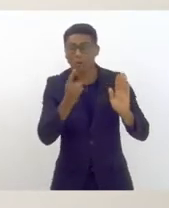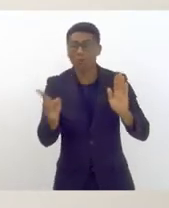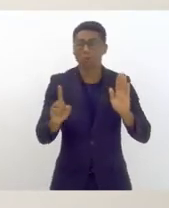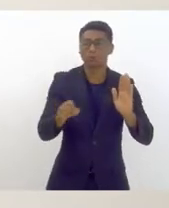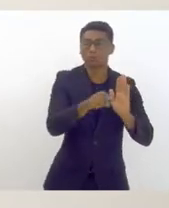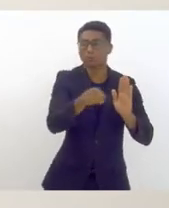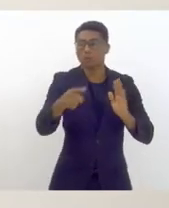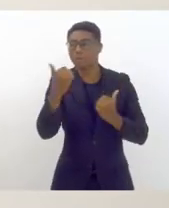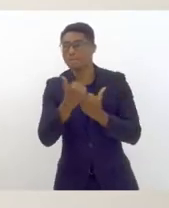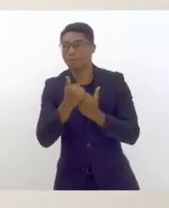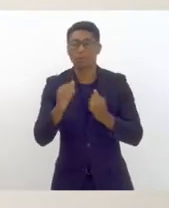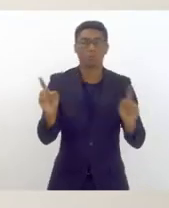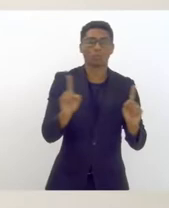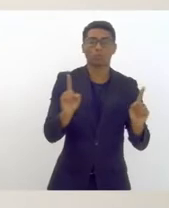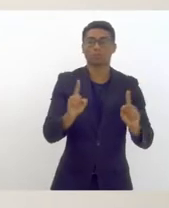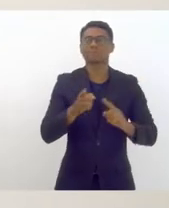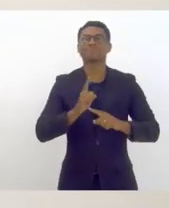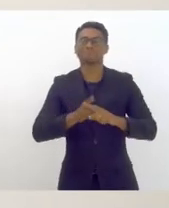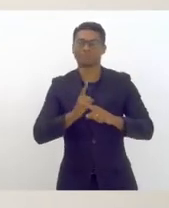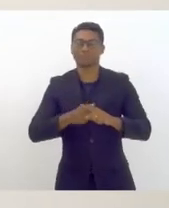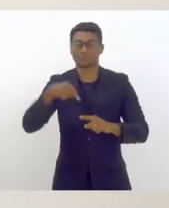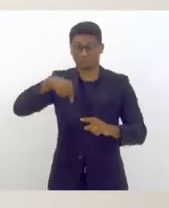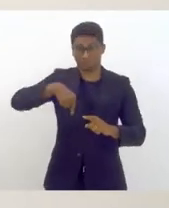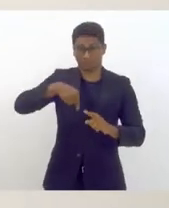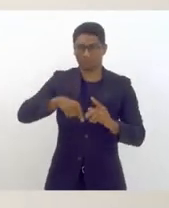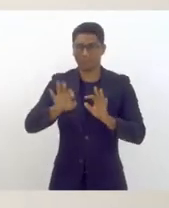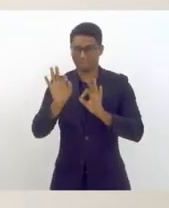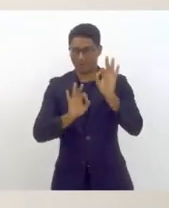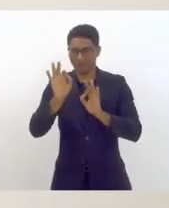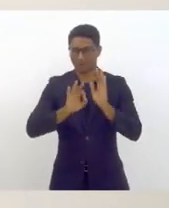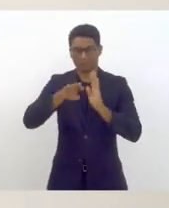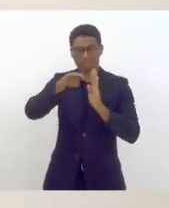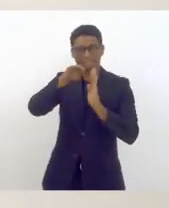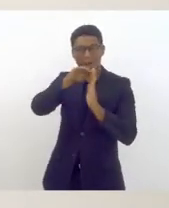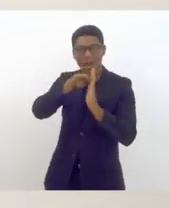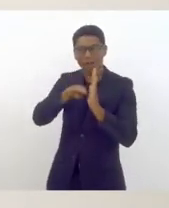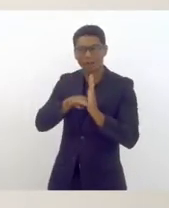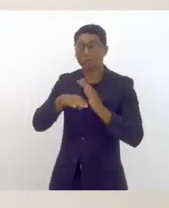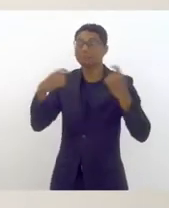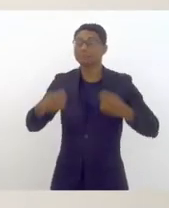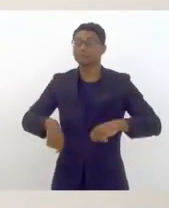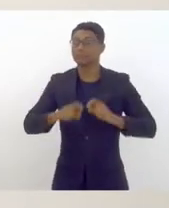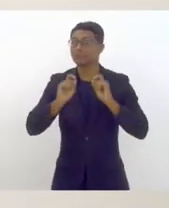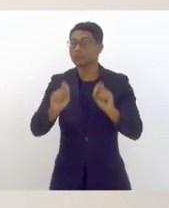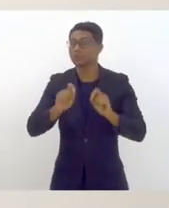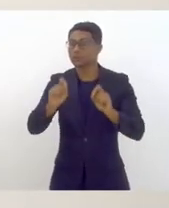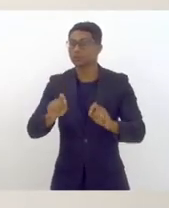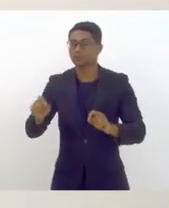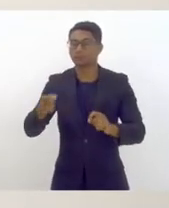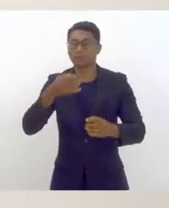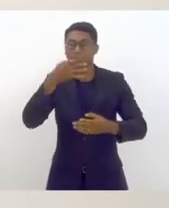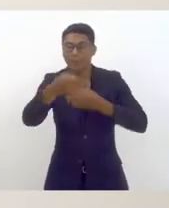Porque uma das características do programa é que, além de ser apresentada, ela tem que ter pelo menos